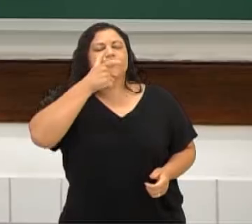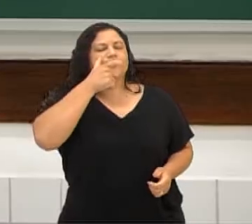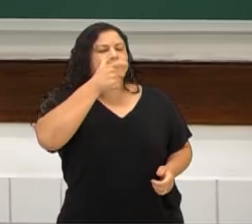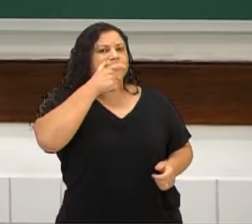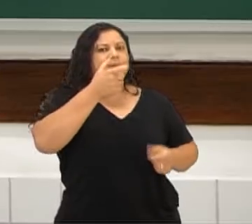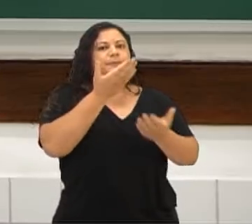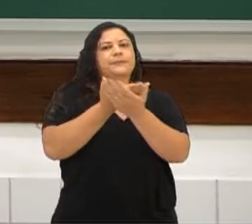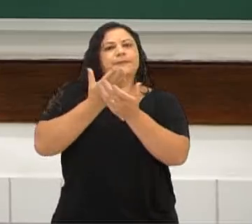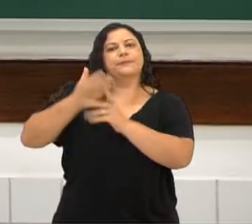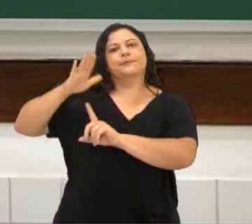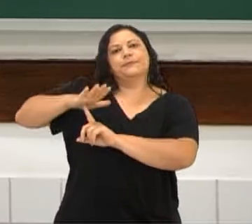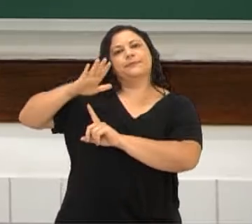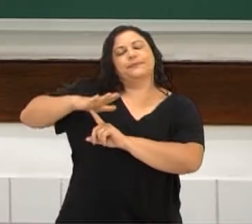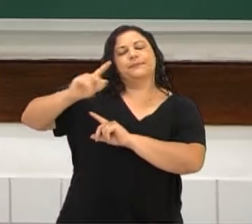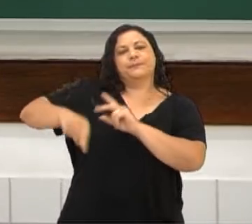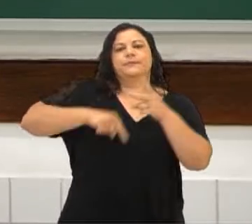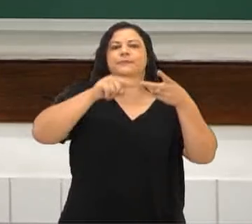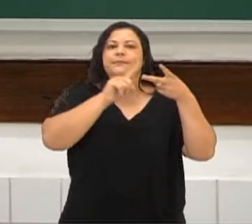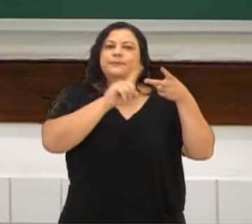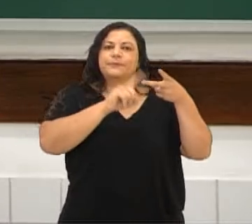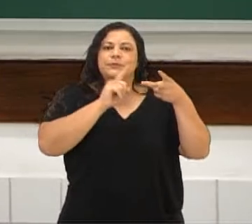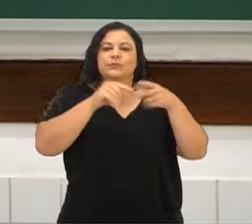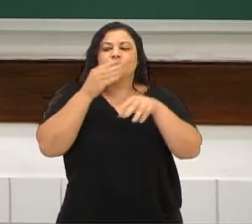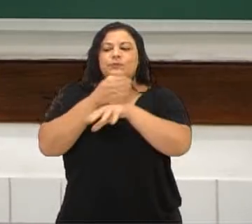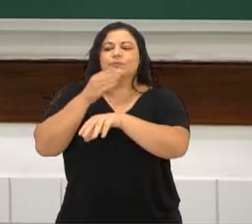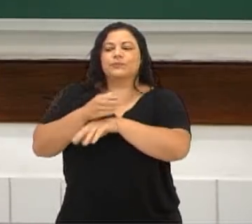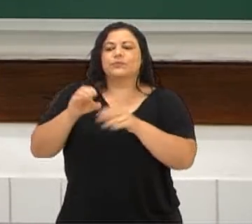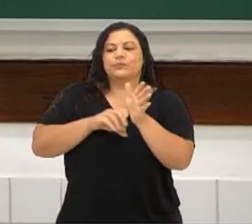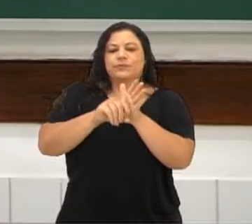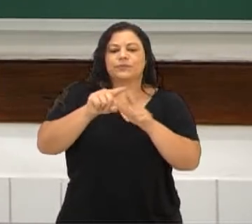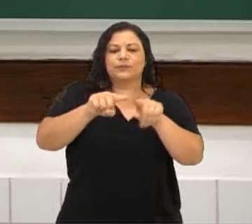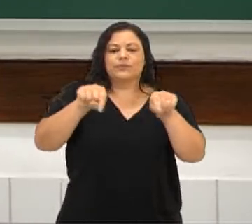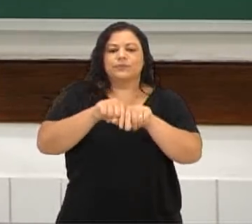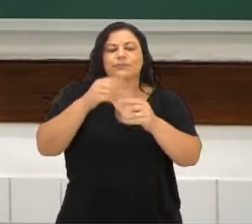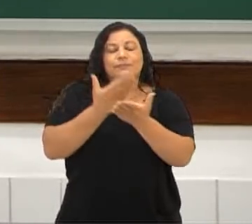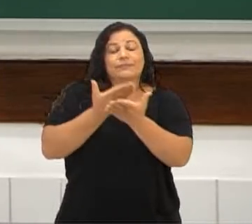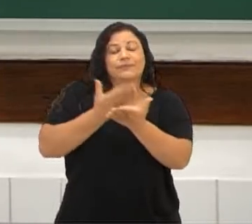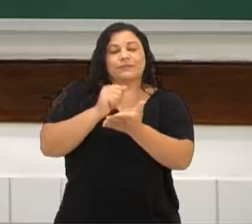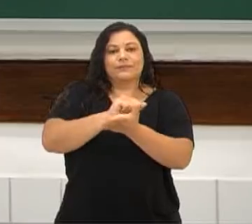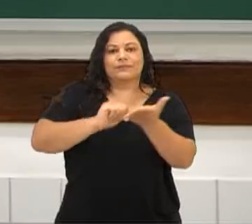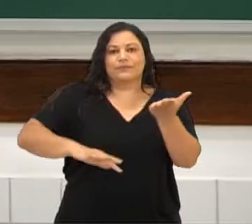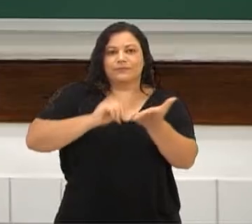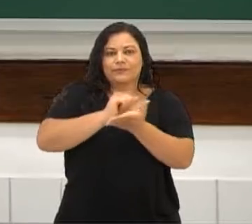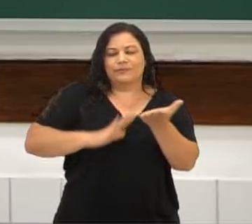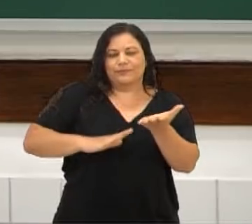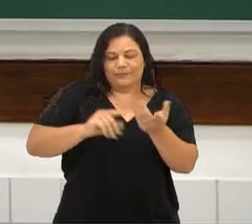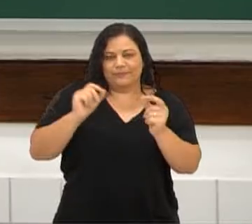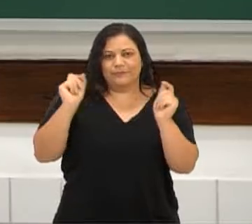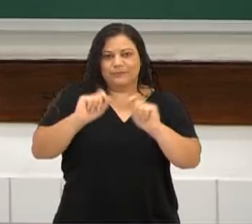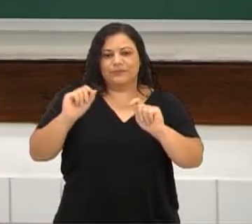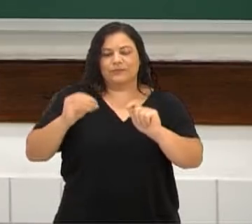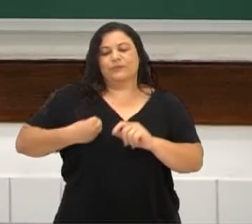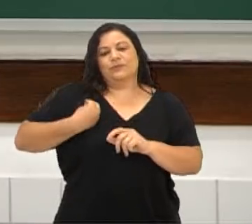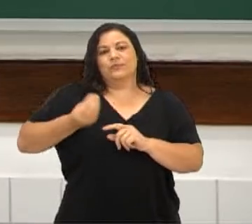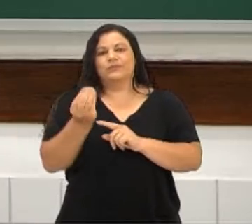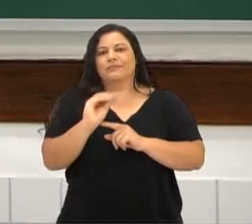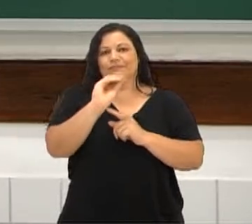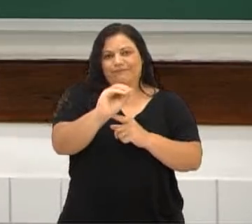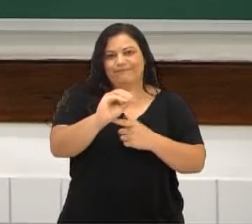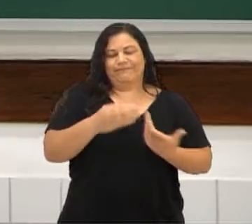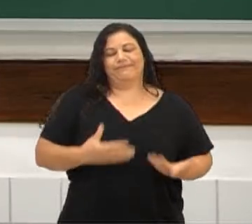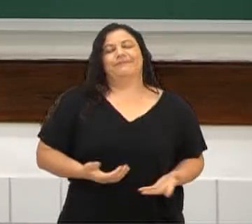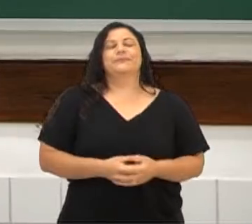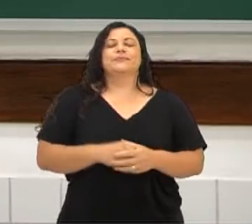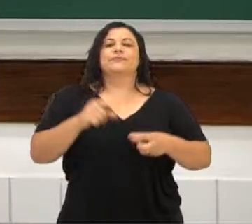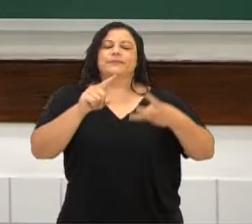aulas Paraná. Segundo, acesse o Google Classroom, realize as atividades e confirme a sua presença. Terceiro e não